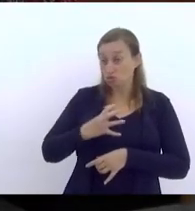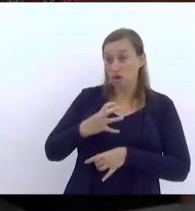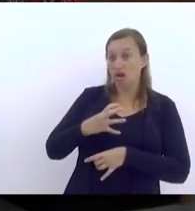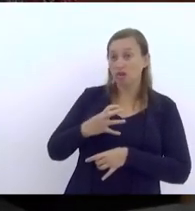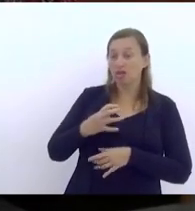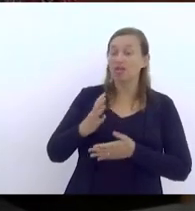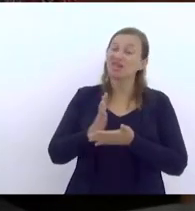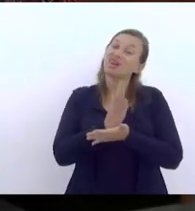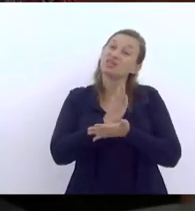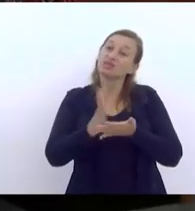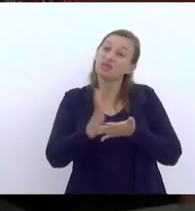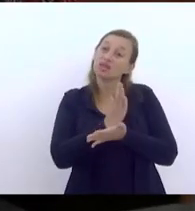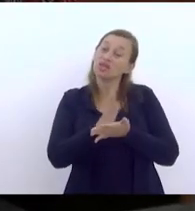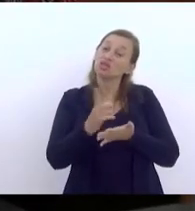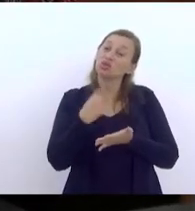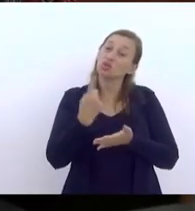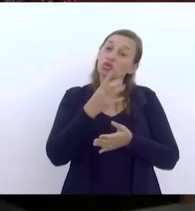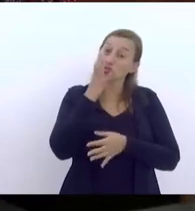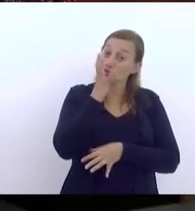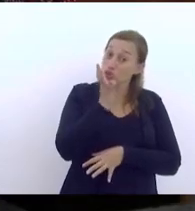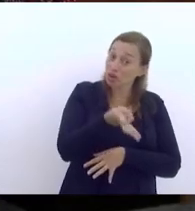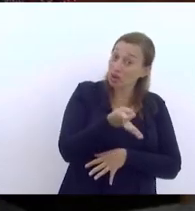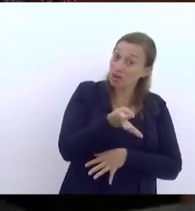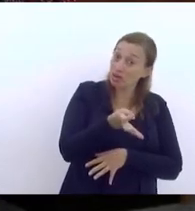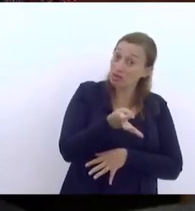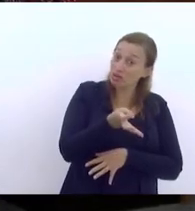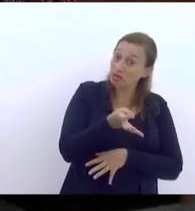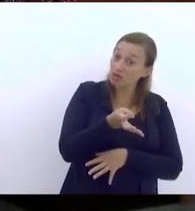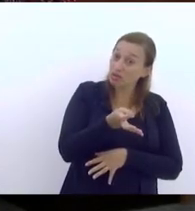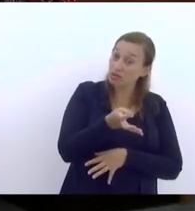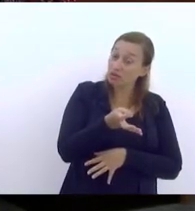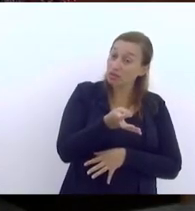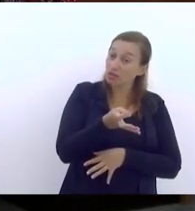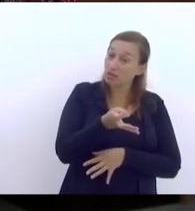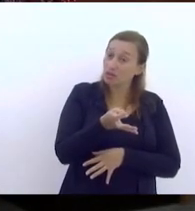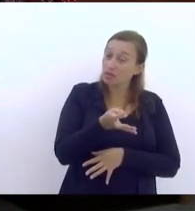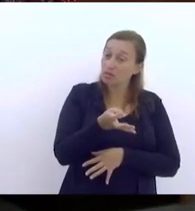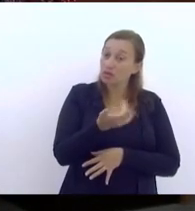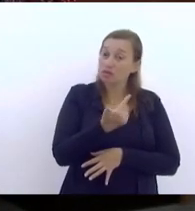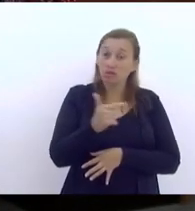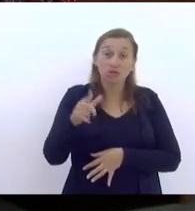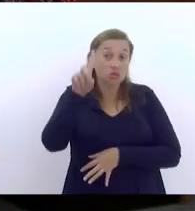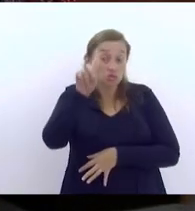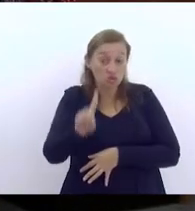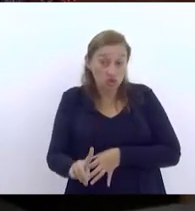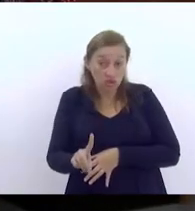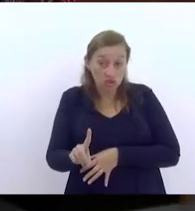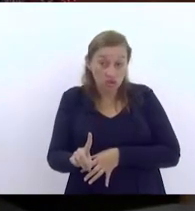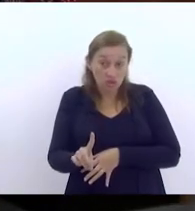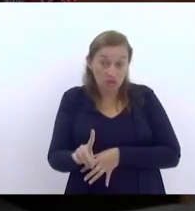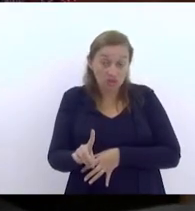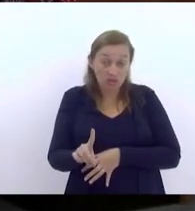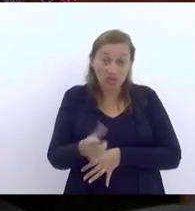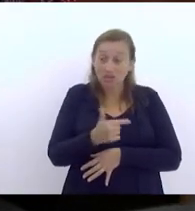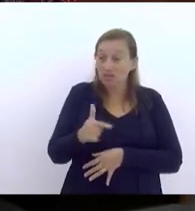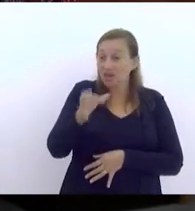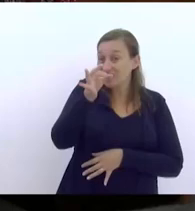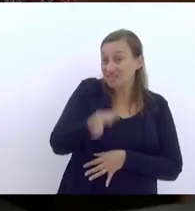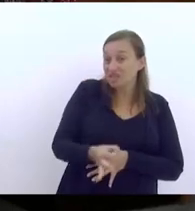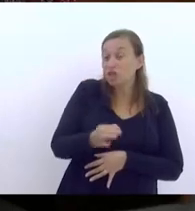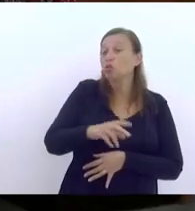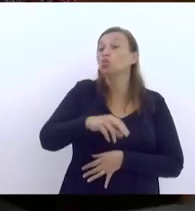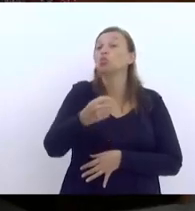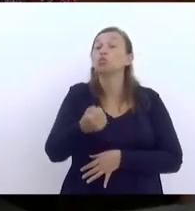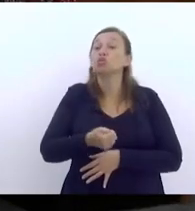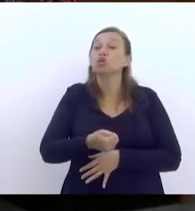muitas vezes a gente julga sem esse direito e sem a certeza do que está